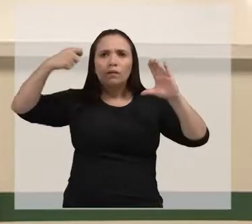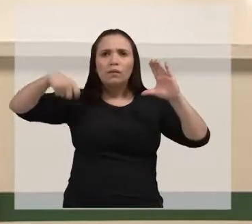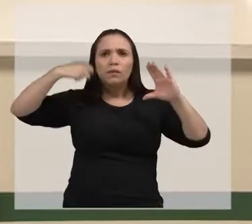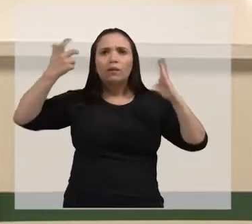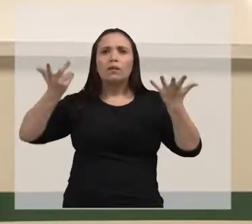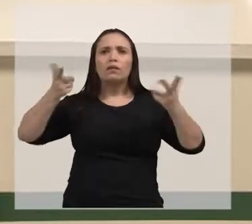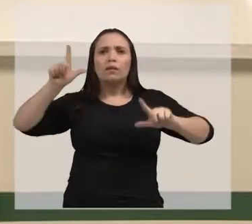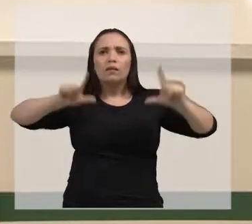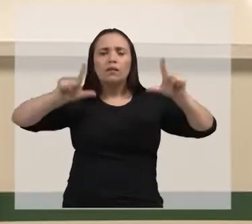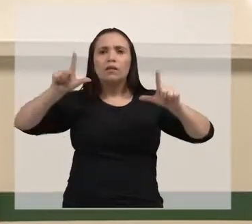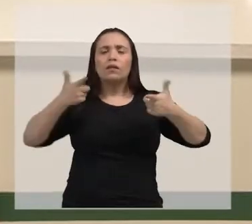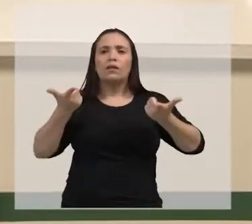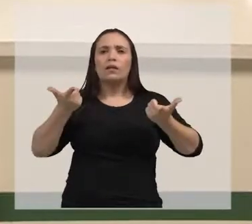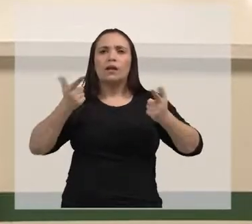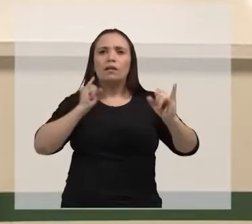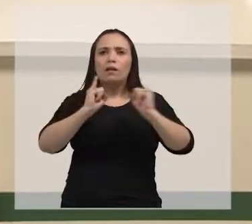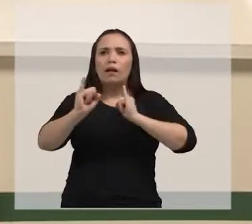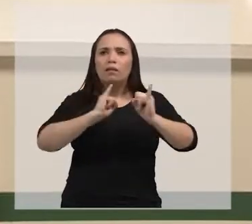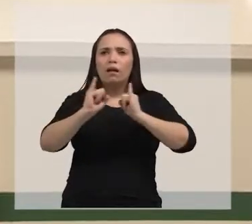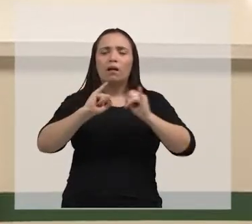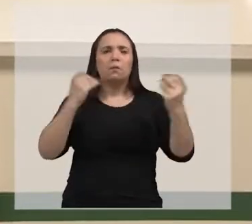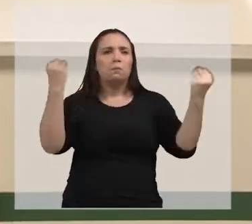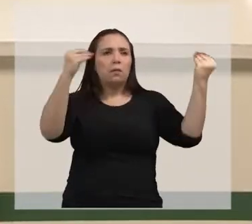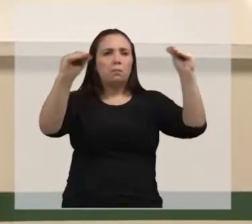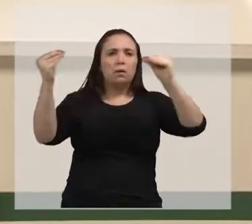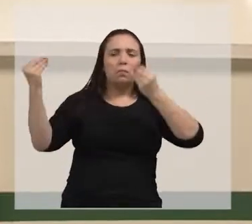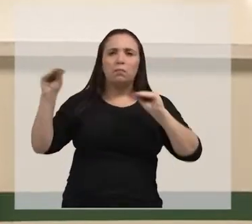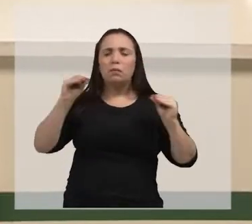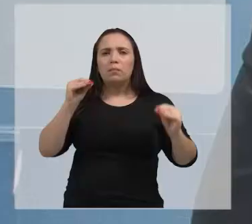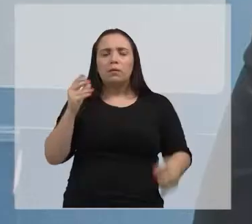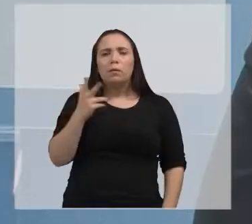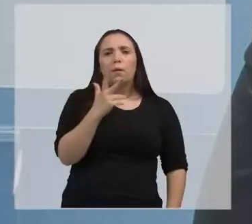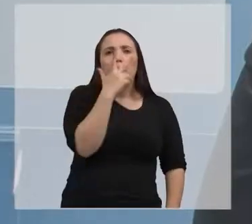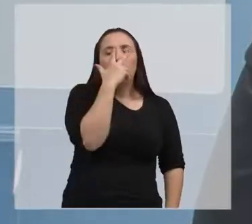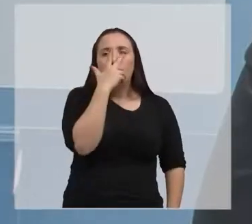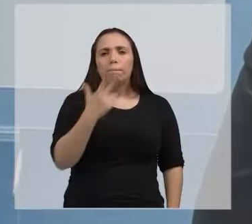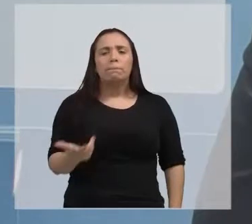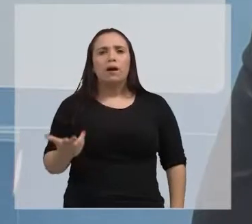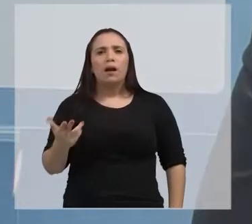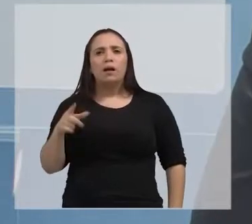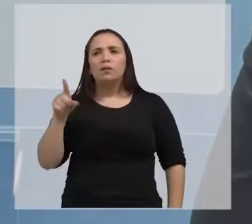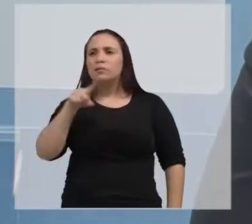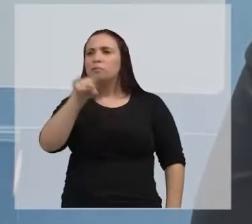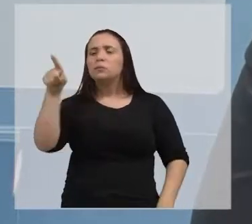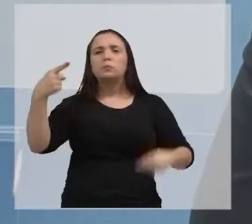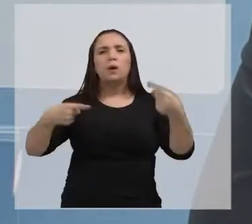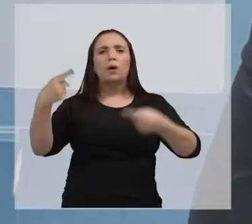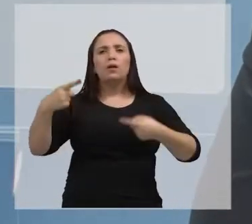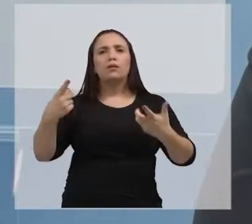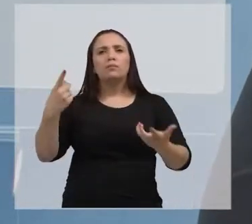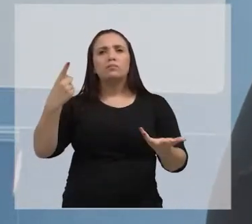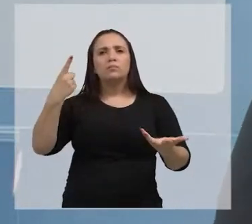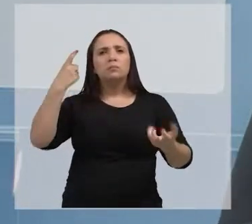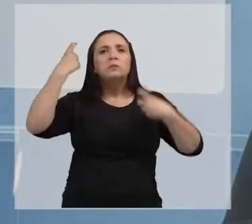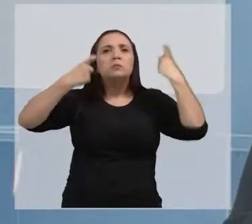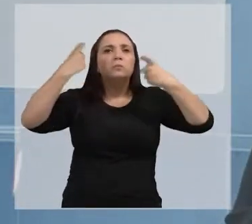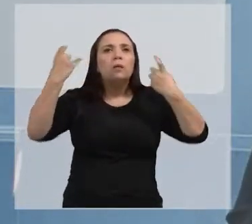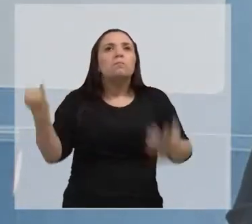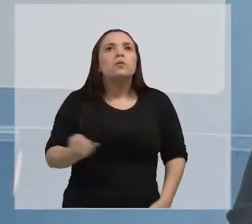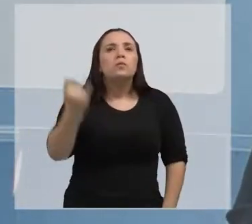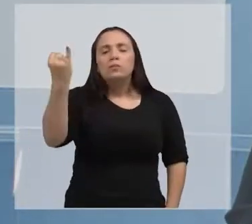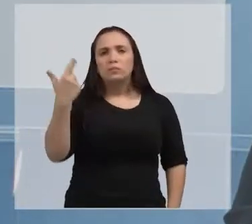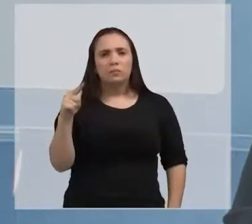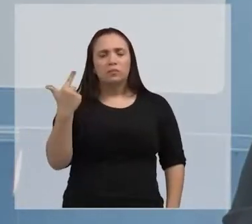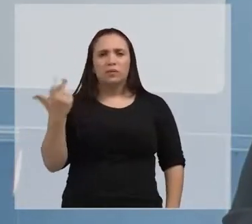dessas redes sociais, nesse ódio, com tudo isso, parece que esses caras não têm sensibilidade de nada. O que é que eu